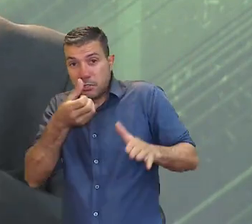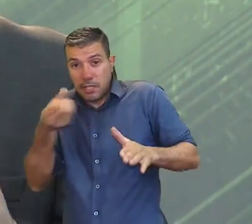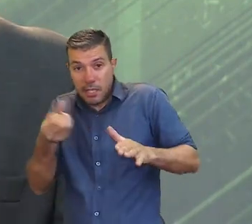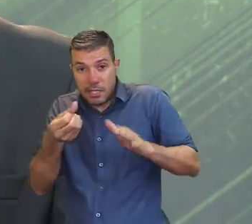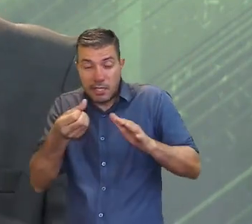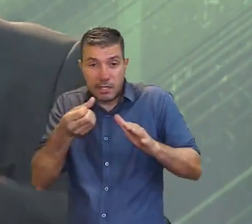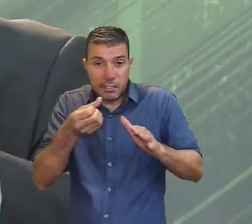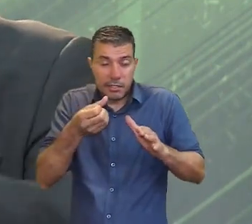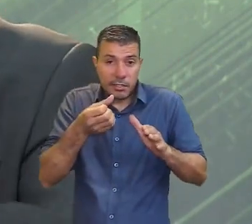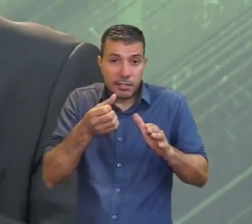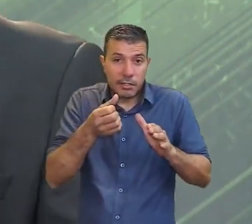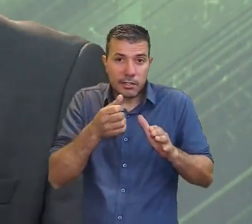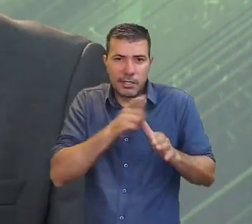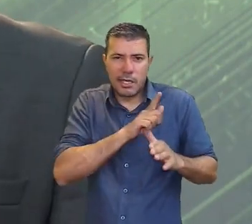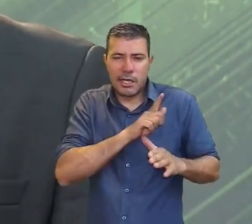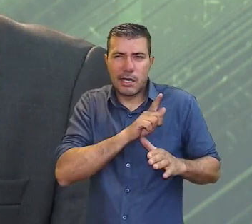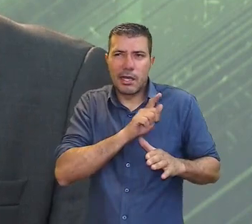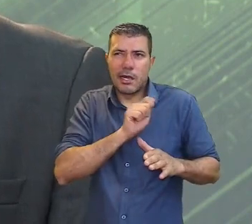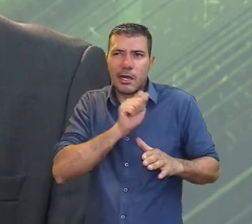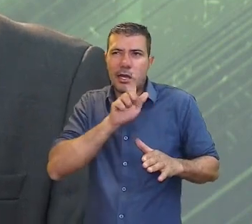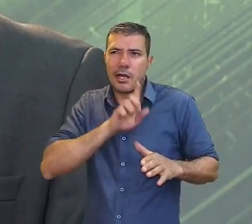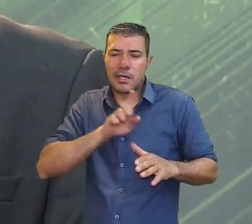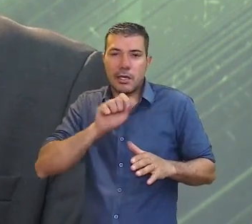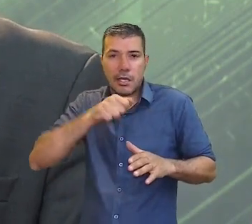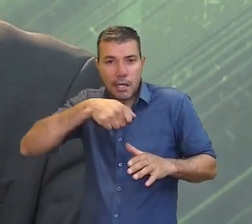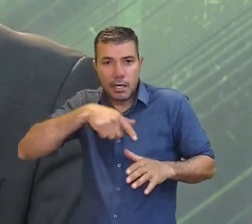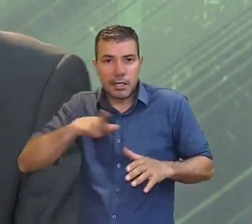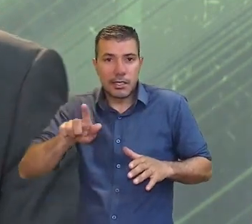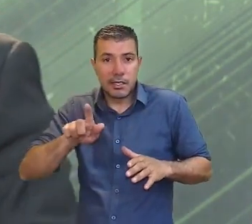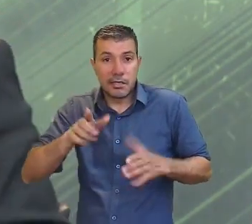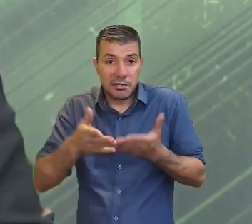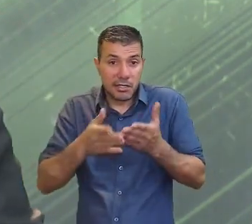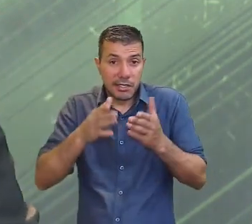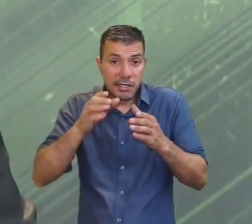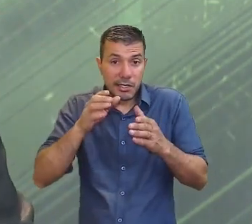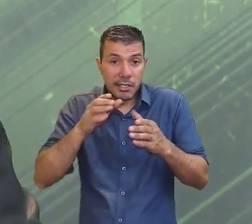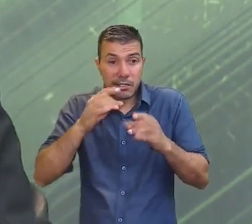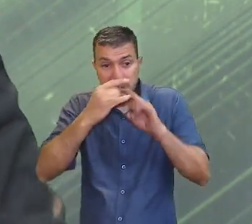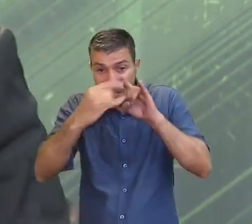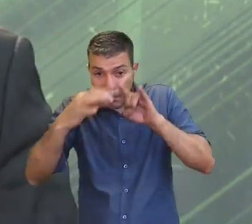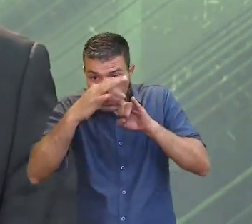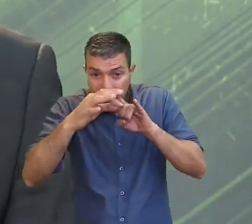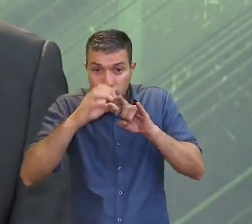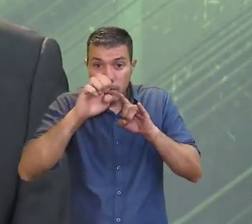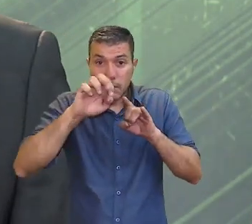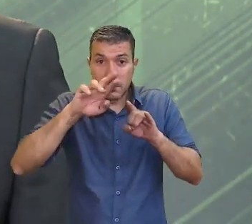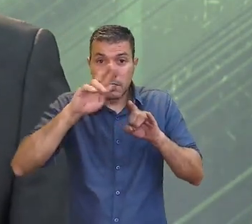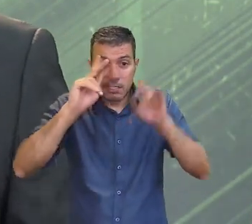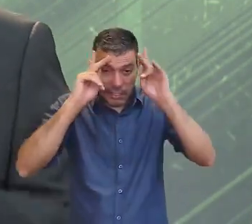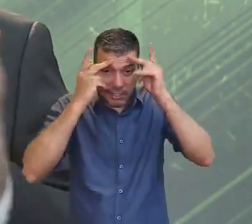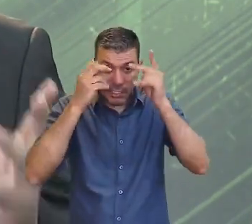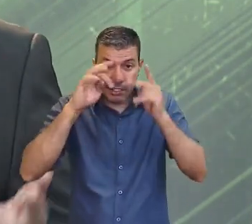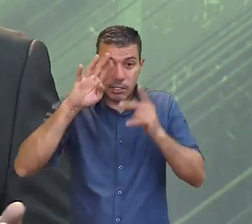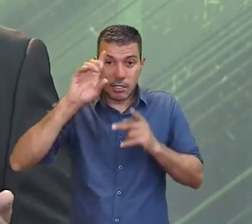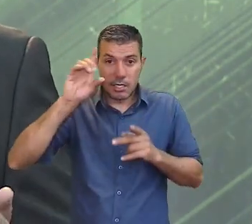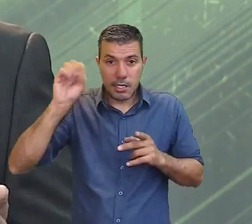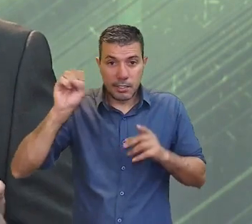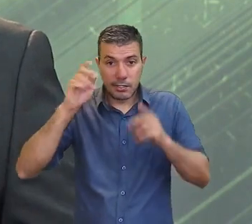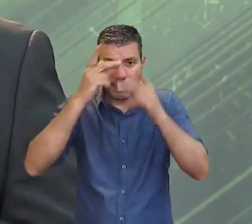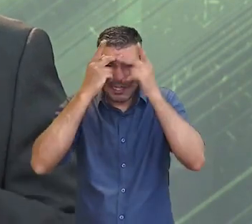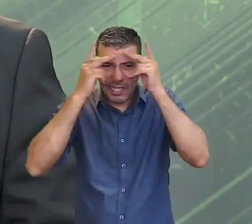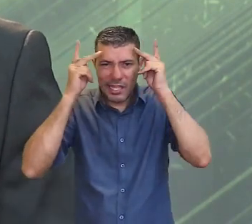1, verso 1, que são os correspondentes daquele período. Esse mesmo templo foi reformado por Herodes e passou a se chamar o Templo de